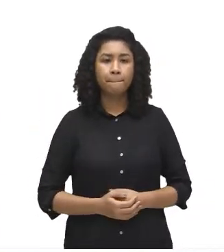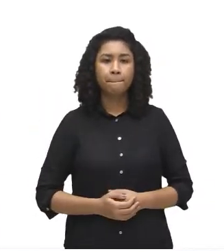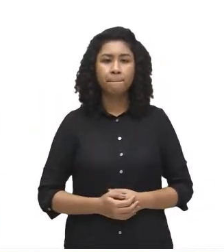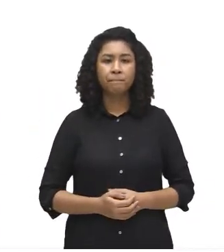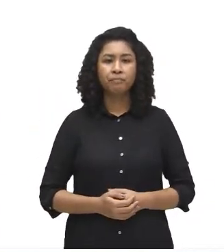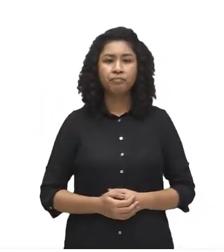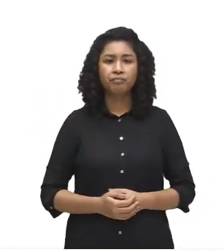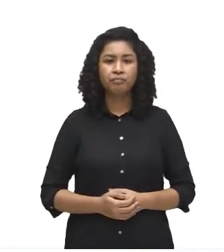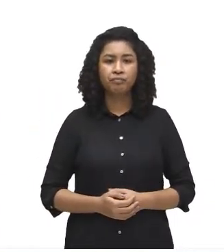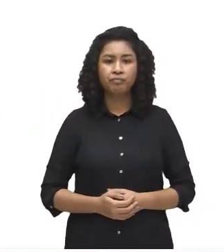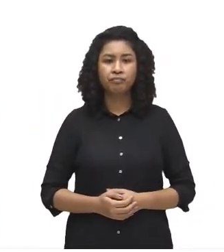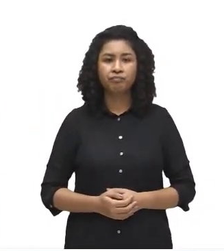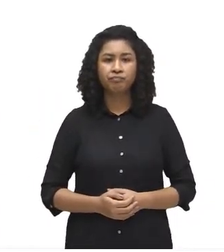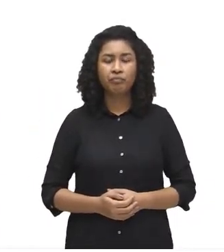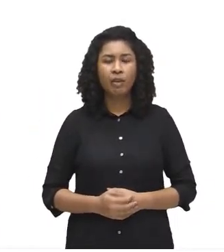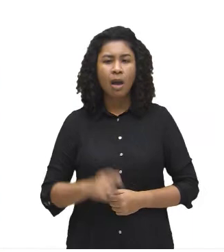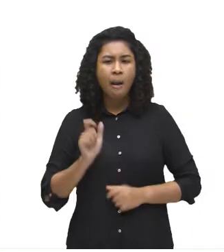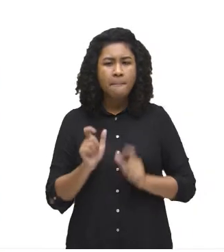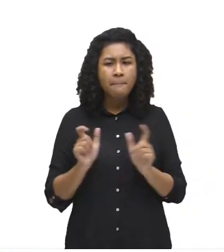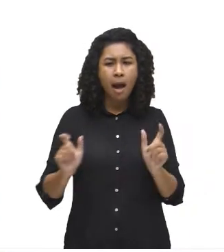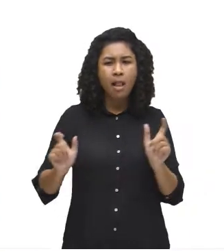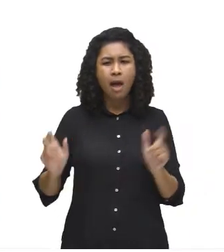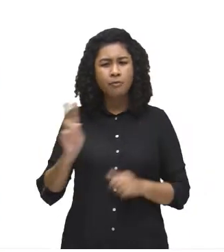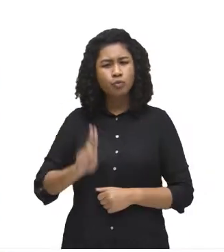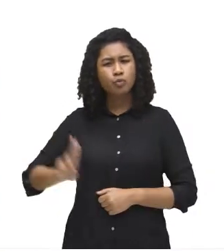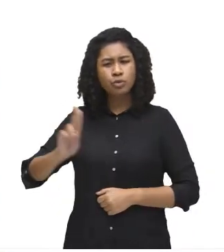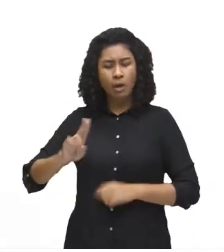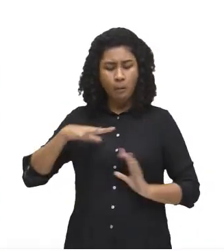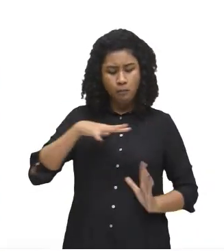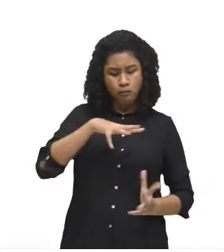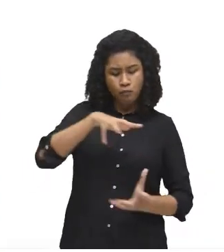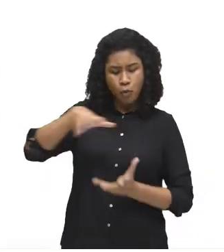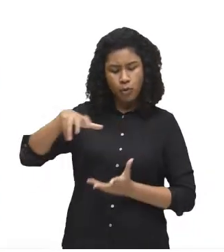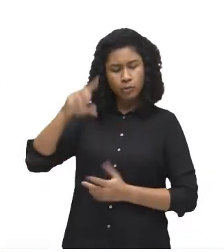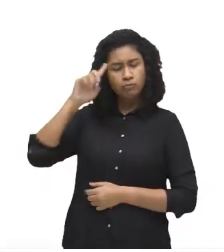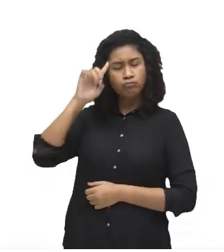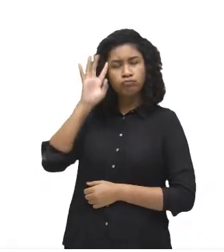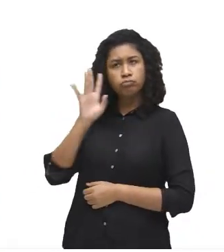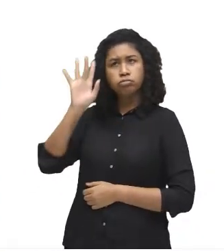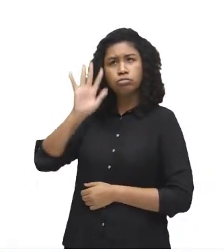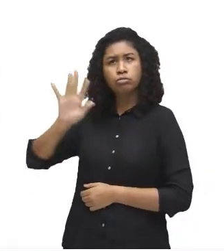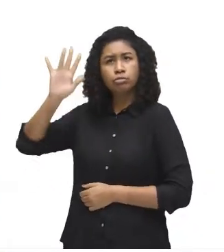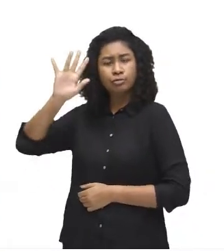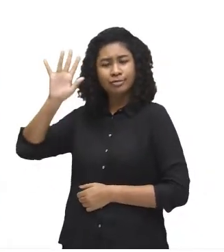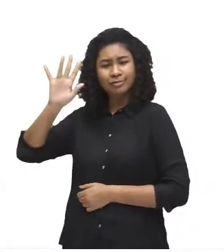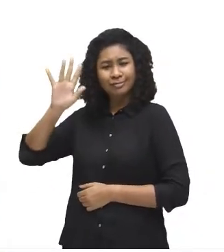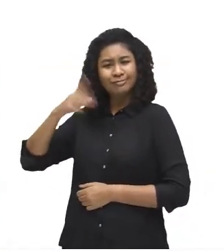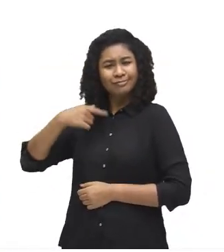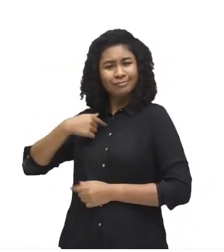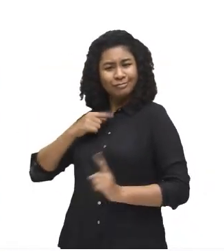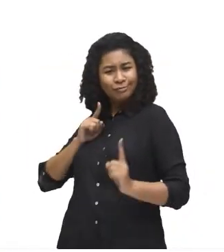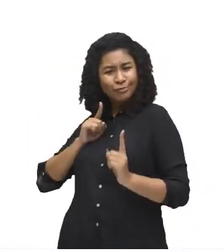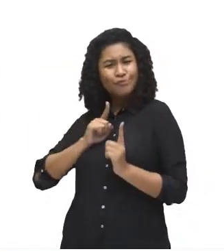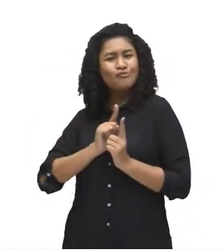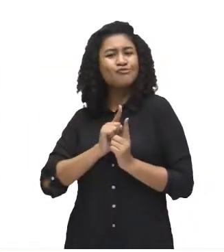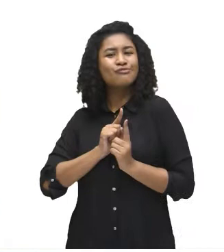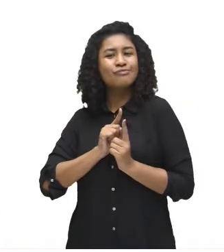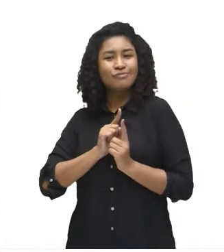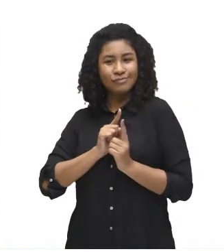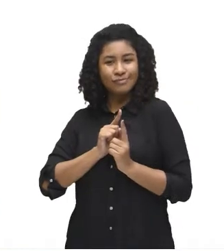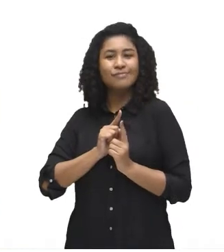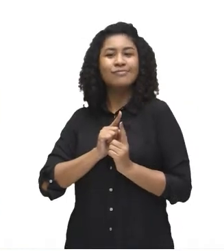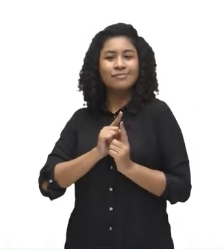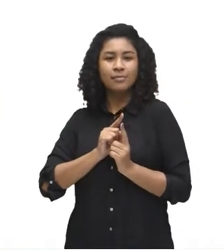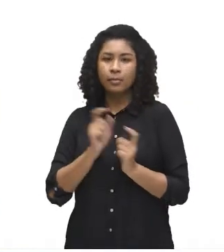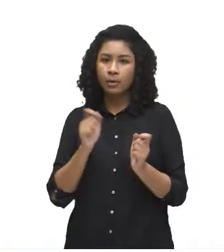muito ditas e o mundo muito pensado. Fico ao teu lado. Olha que interessante para você colocar num